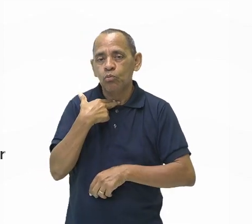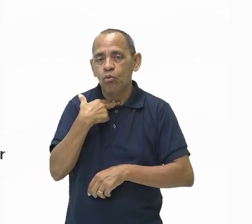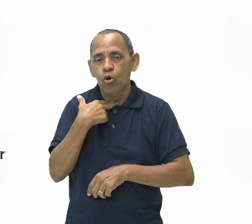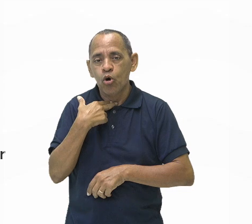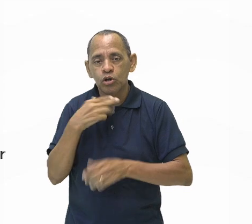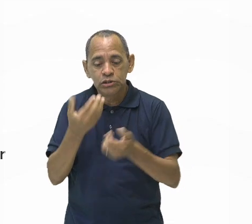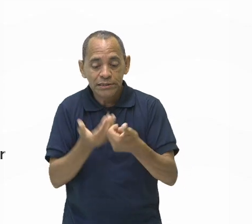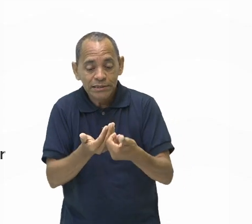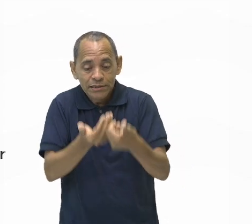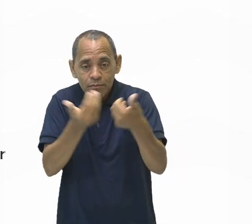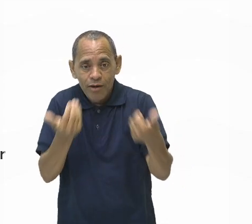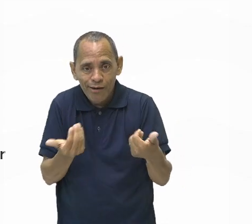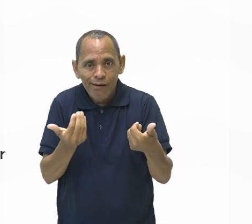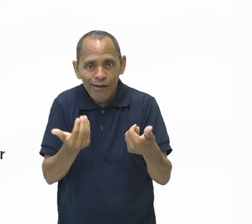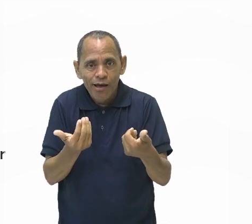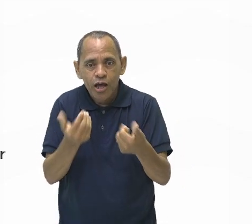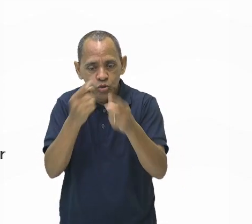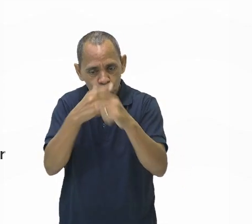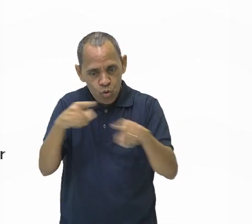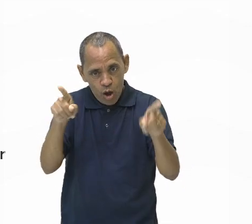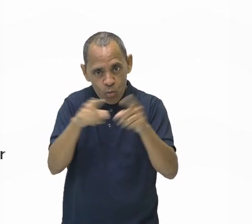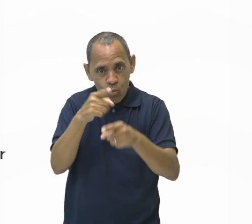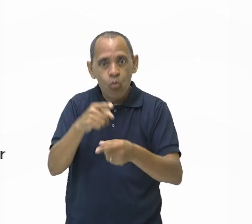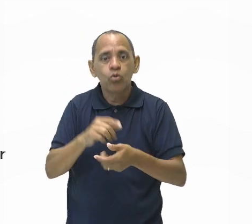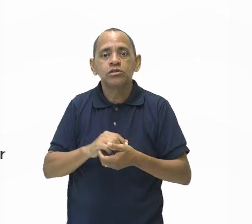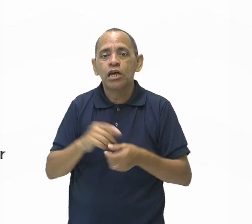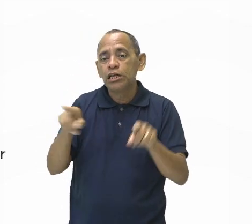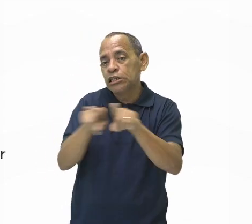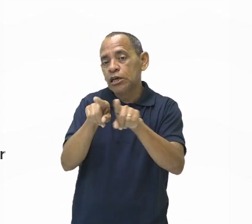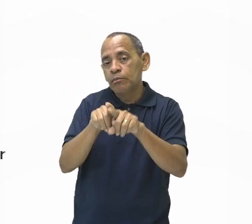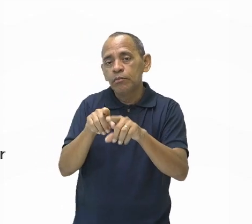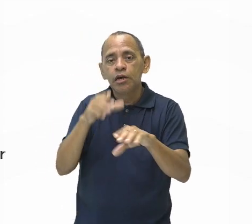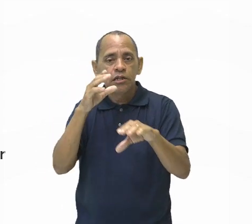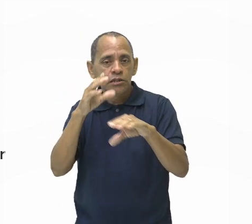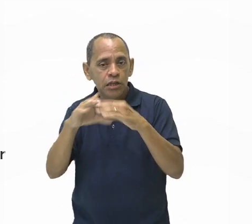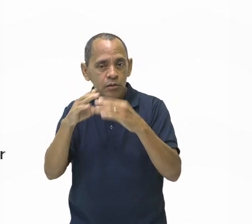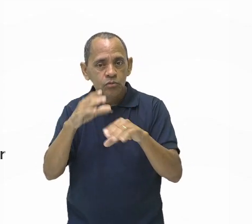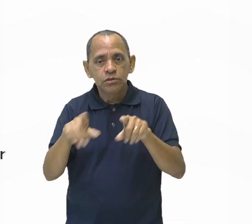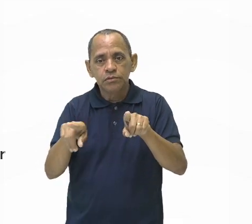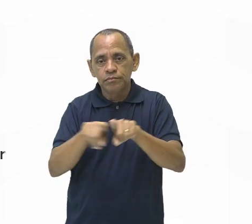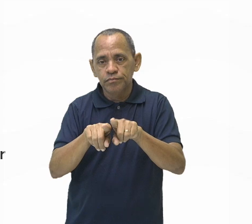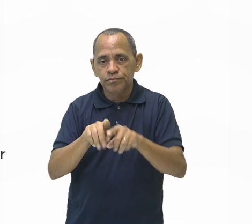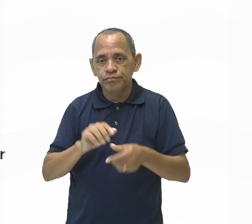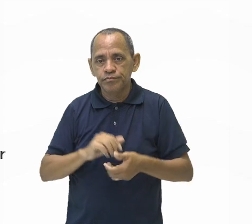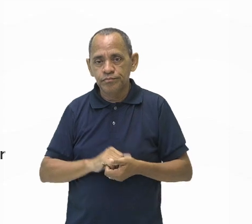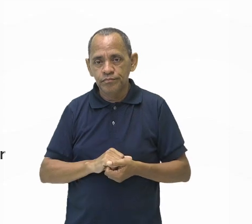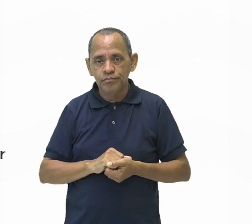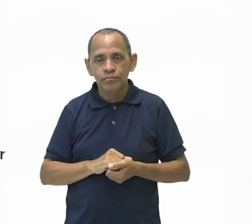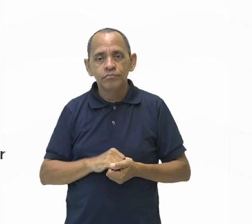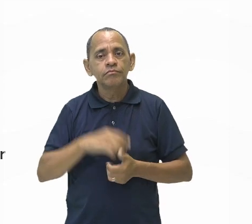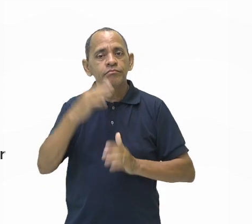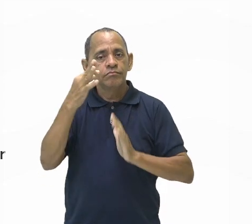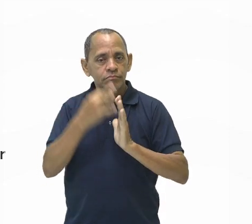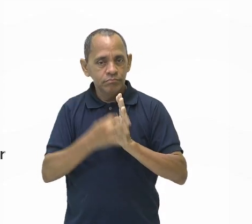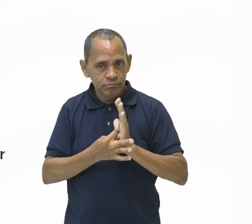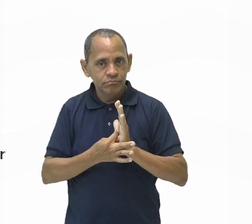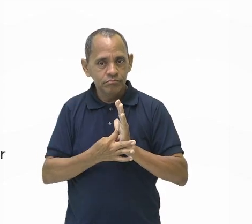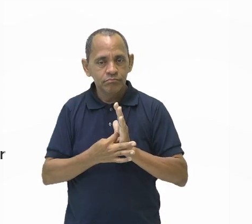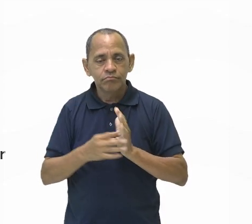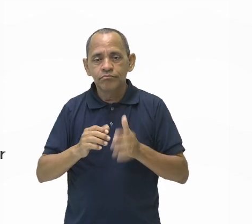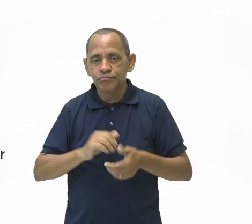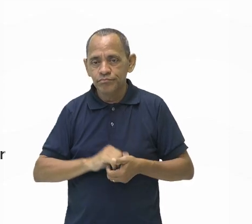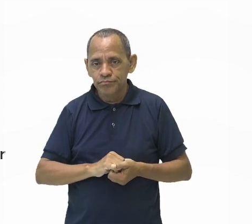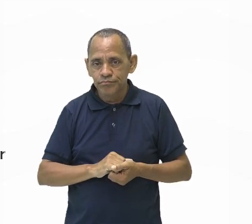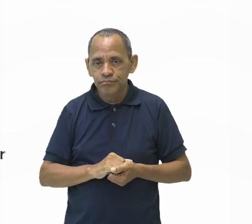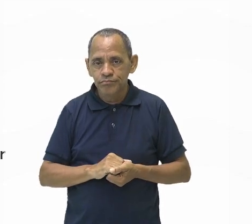desvinculado um aspecto do outro. Então, não posso desvincular a literatura aí da música. O textual do musical, como eu acabei de falar para